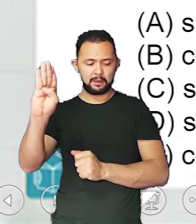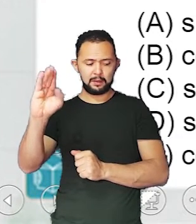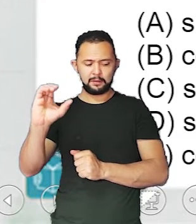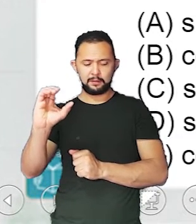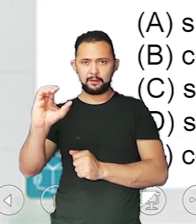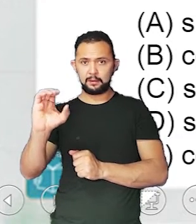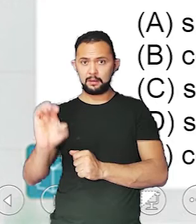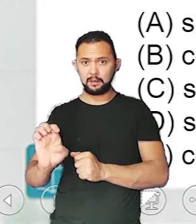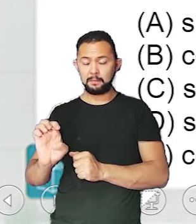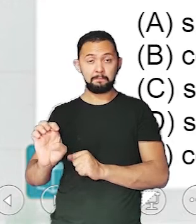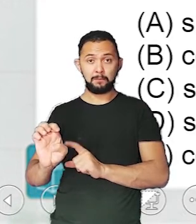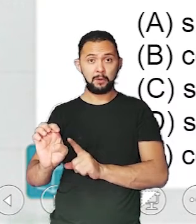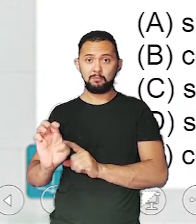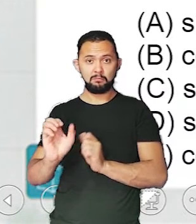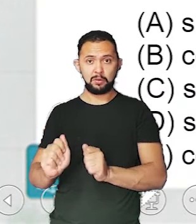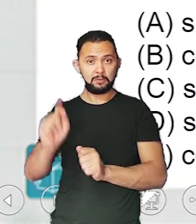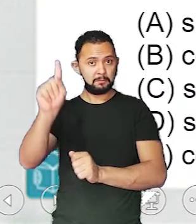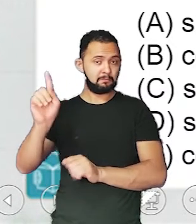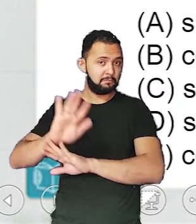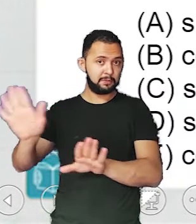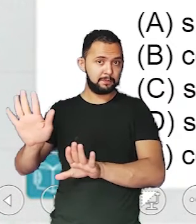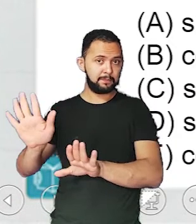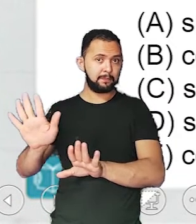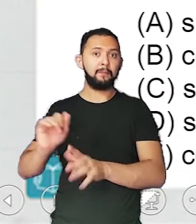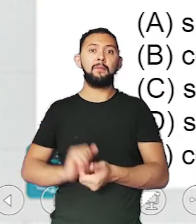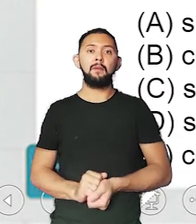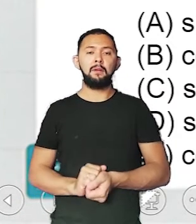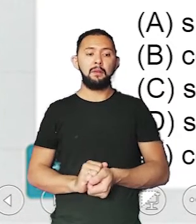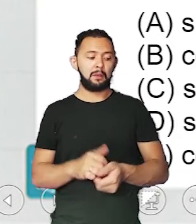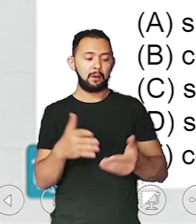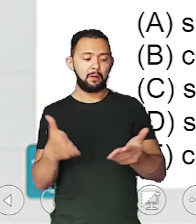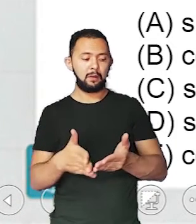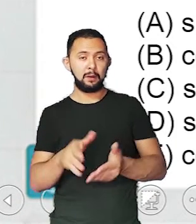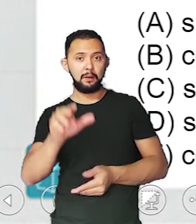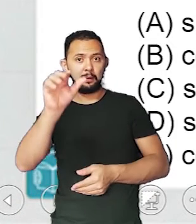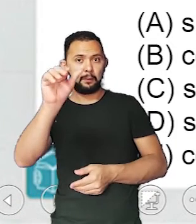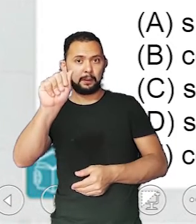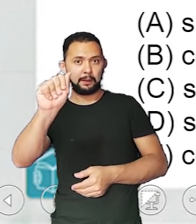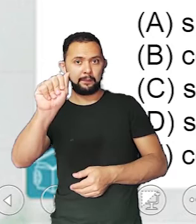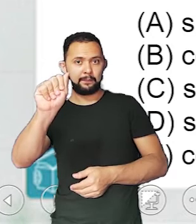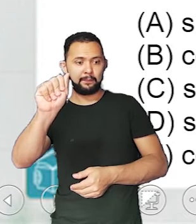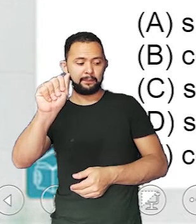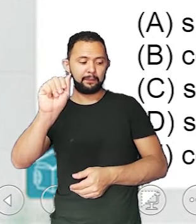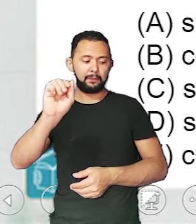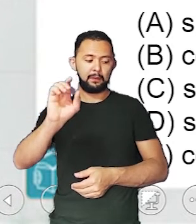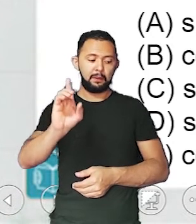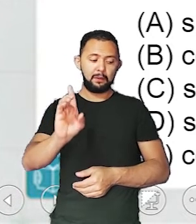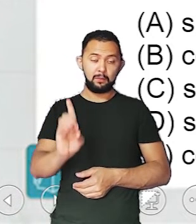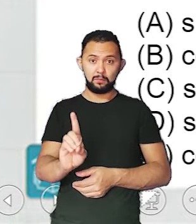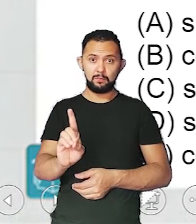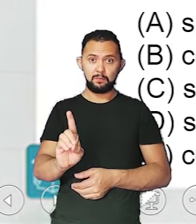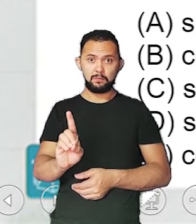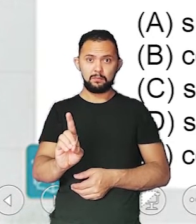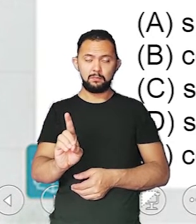né? Certo? Isso aqui a gente vai ver depois, né? O professor Maicon vai ensinar isso aí bem direitinho para vocês, tenho